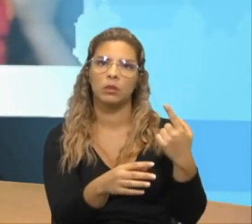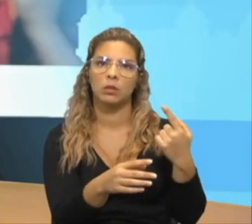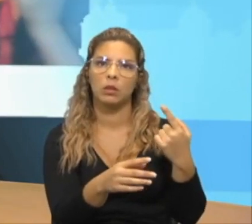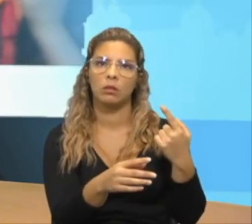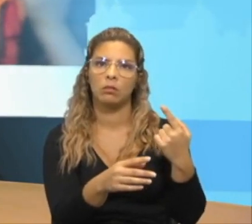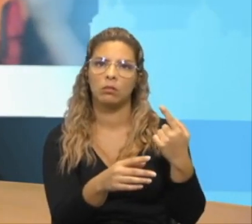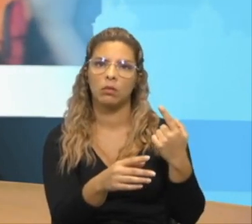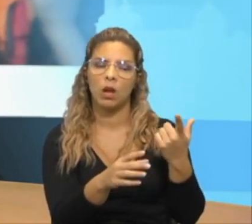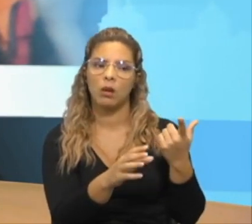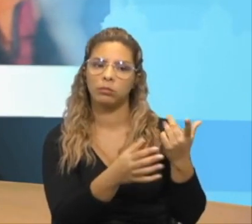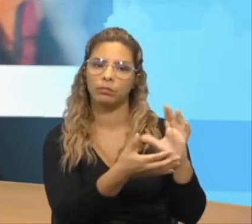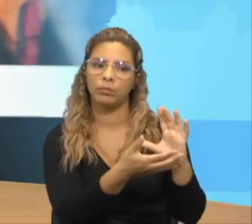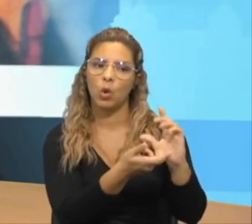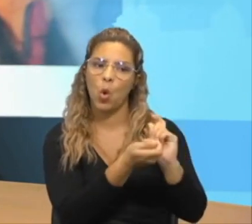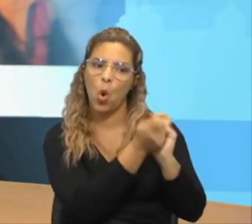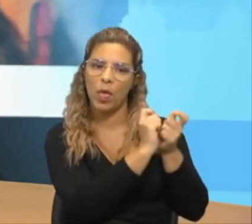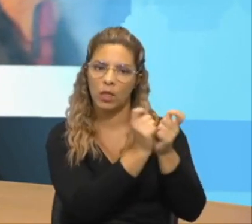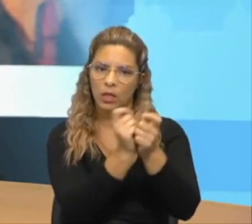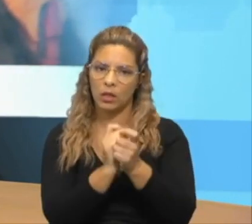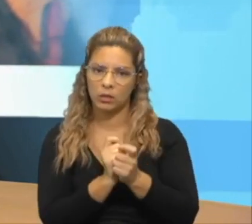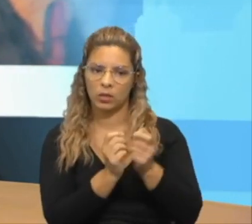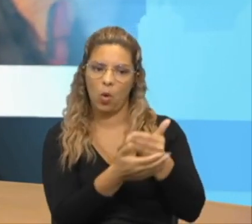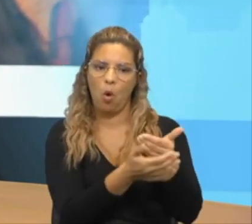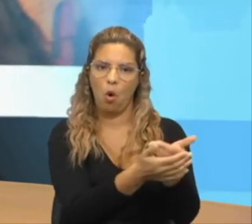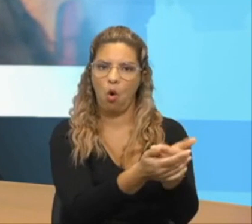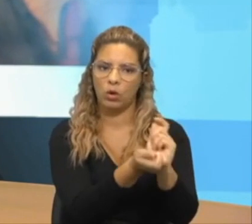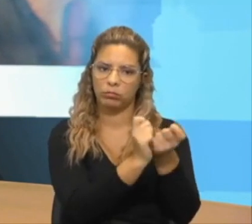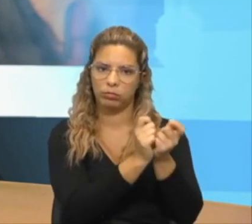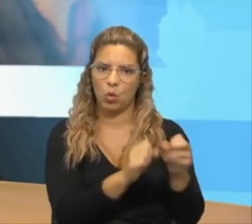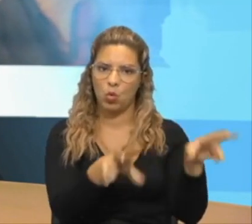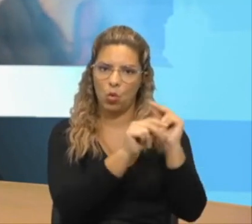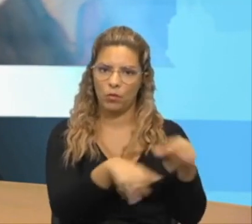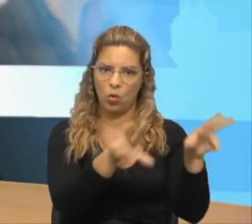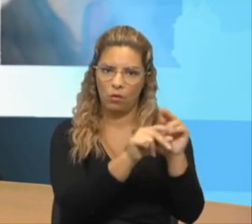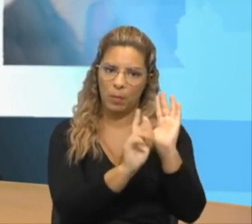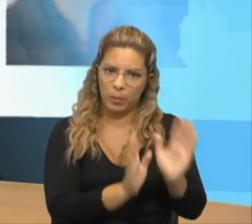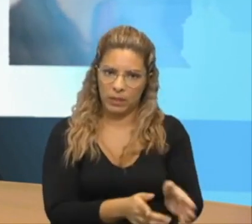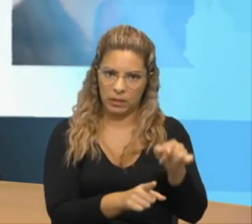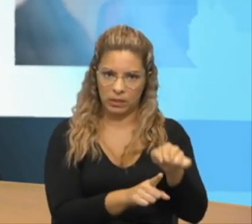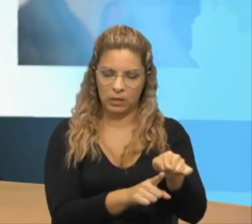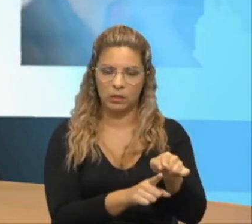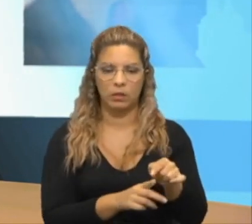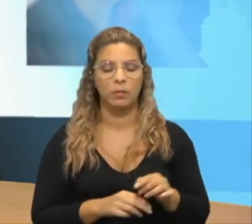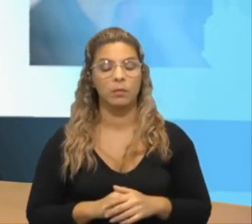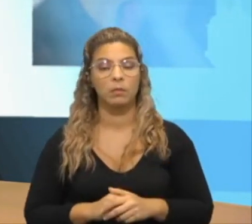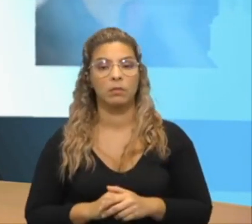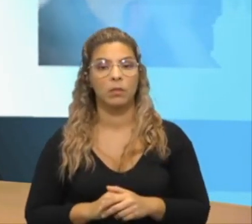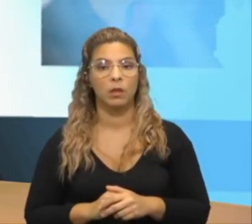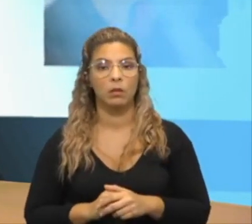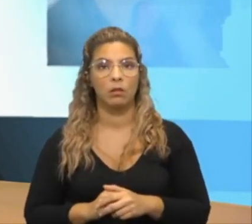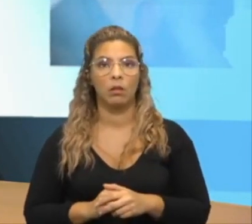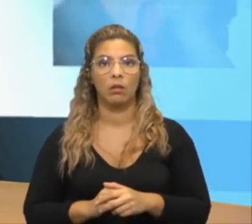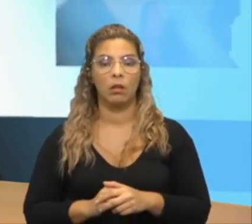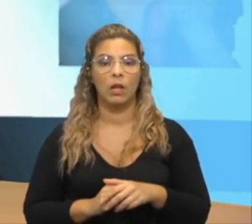Primeiro, entre elas, a própria reorganização dessas estruturas que são intergovernamentais. Porque, de facto, não há